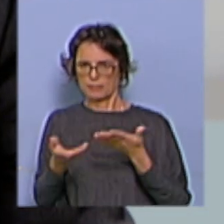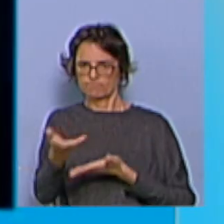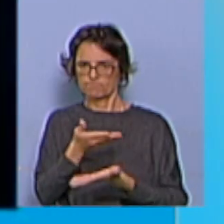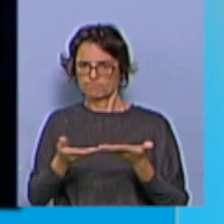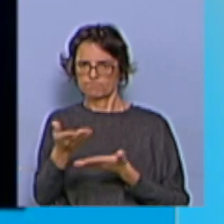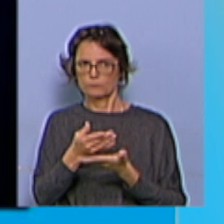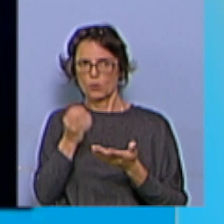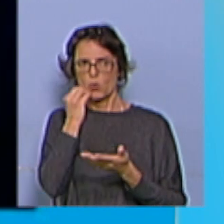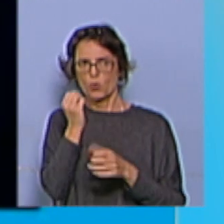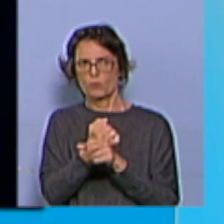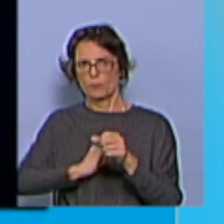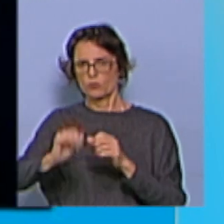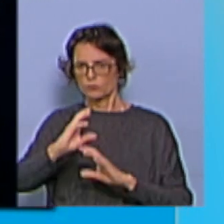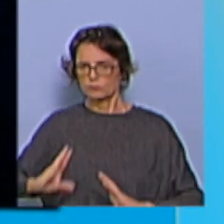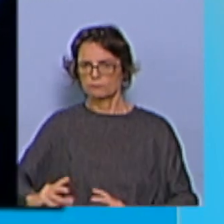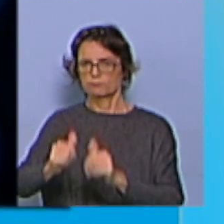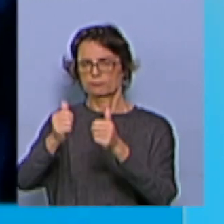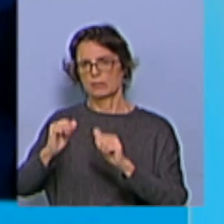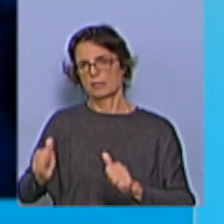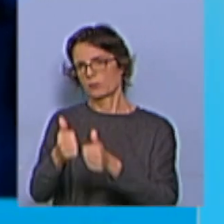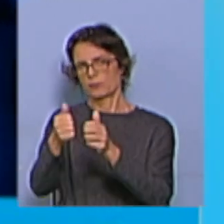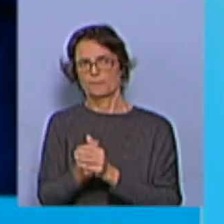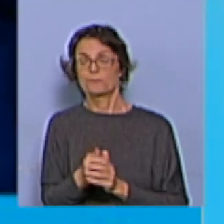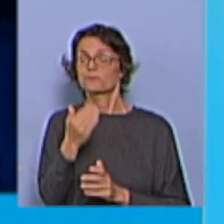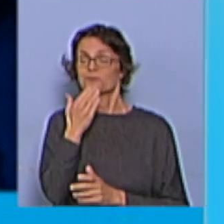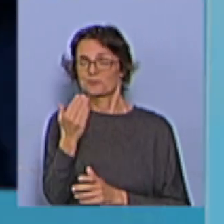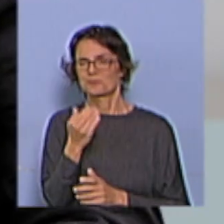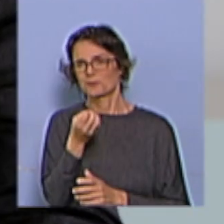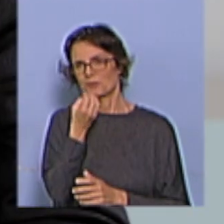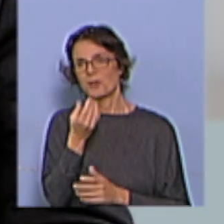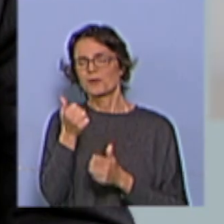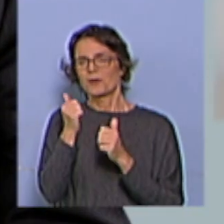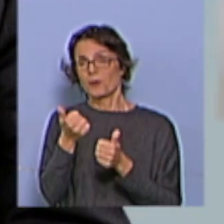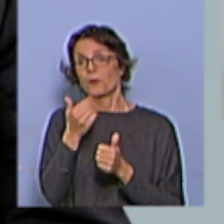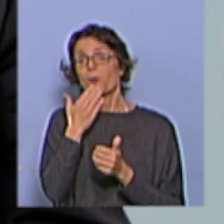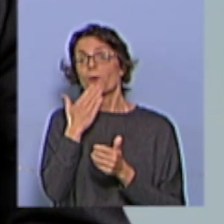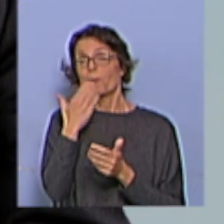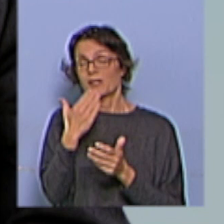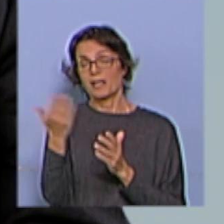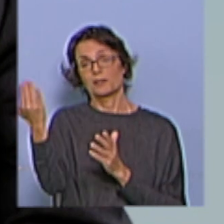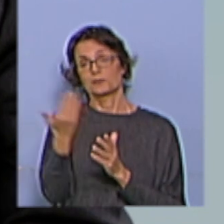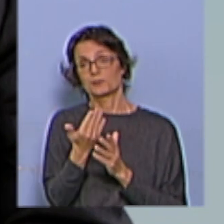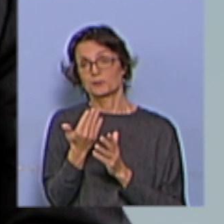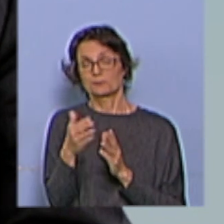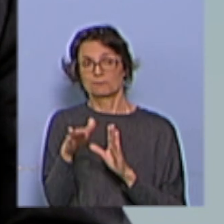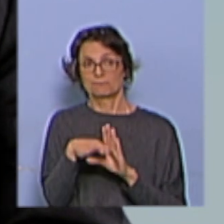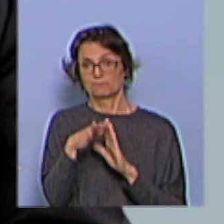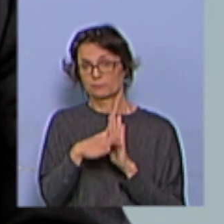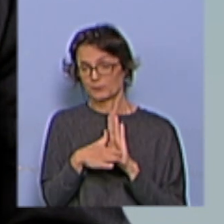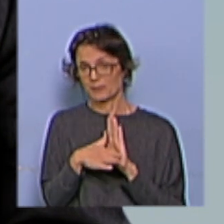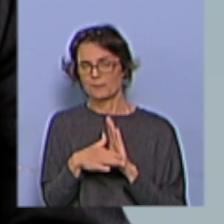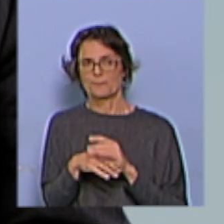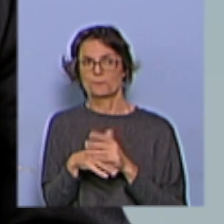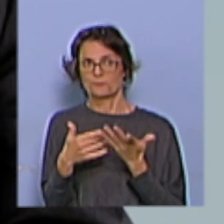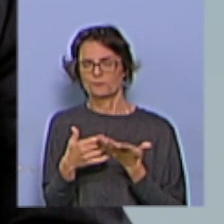bem, Padre Fernando Sampaio, muito obrigado por ter estado hoje aqui e refletido connosco esta situação tão única, não